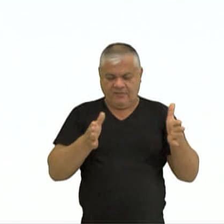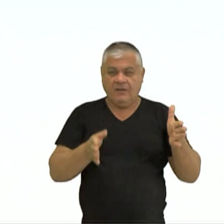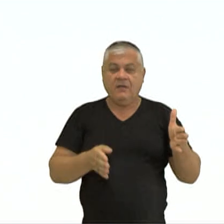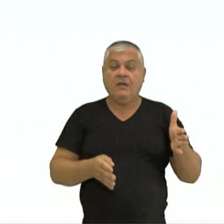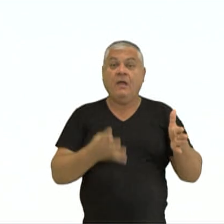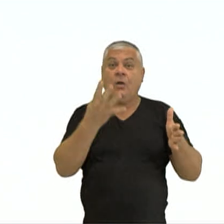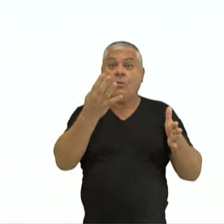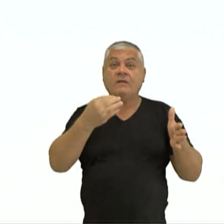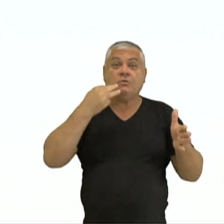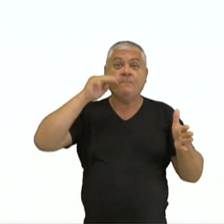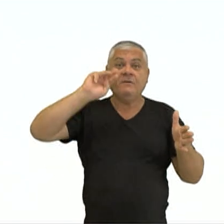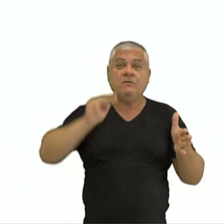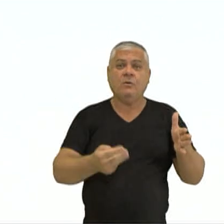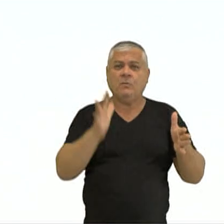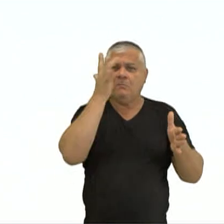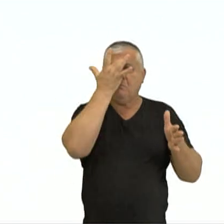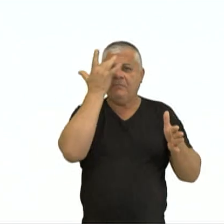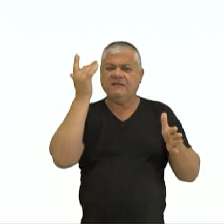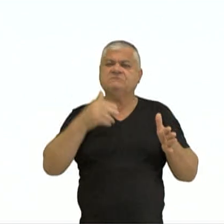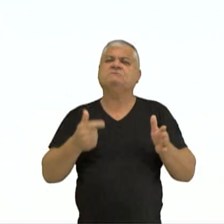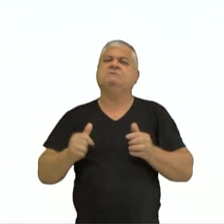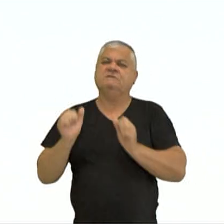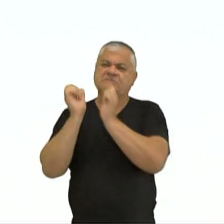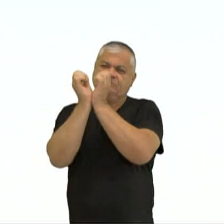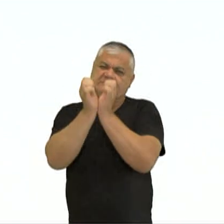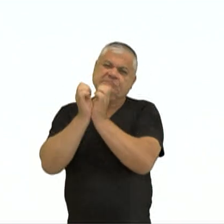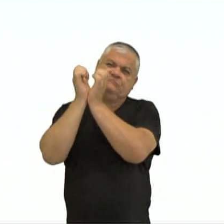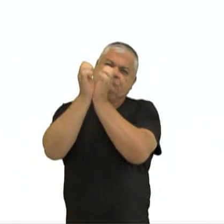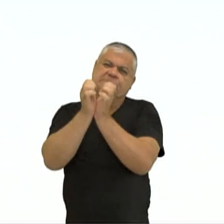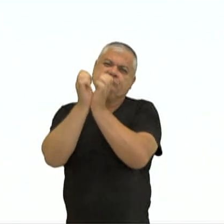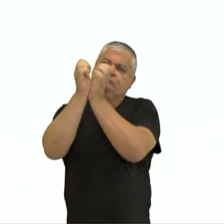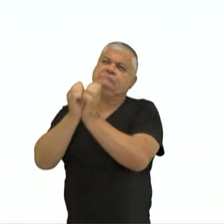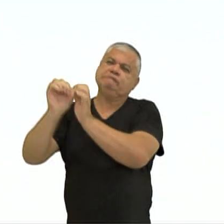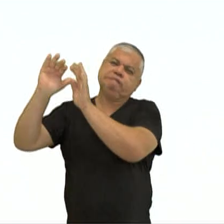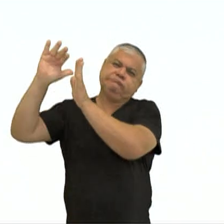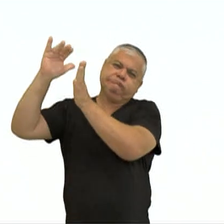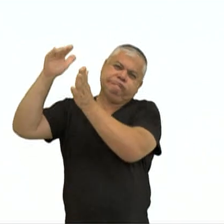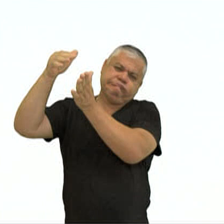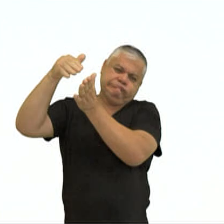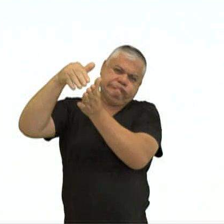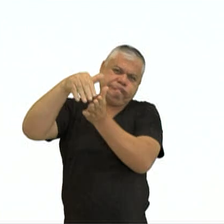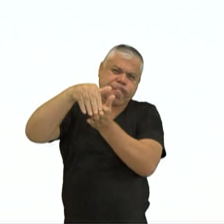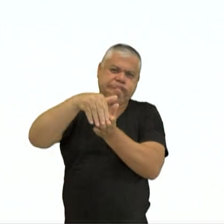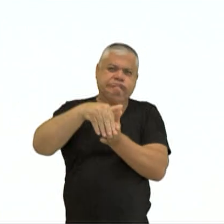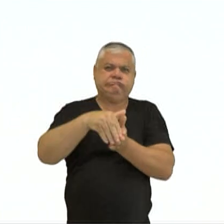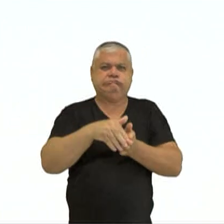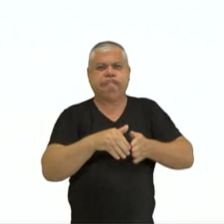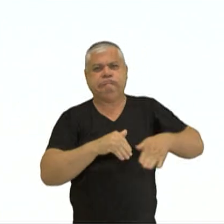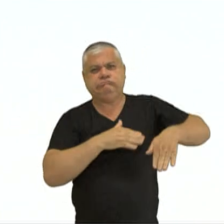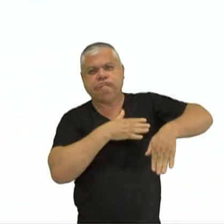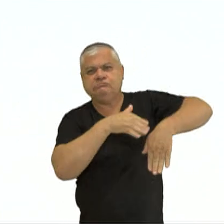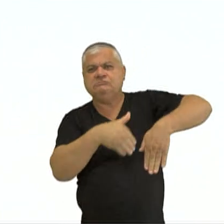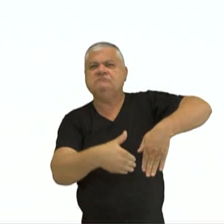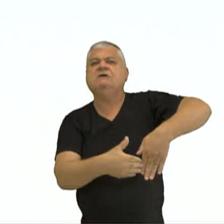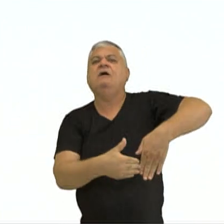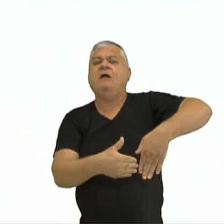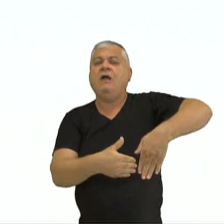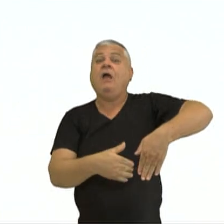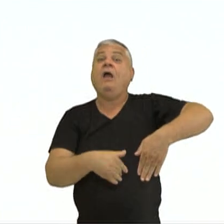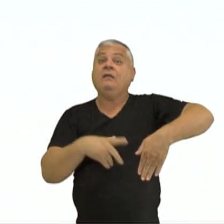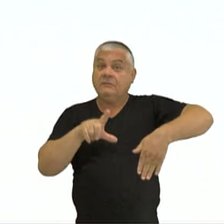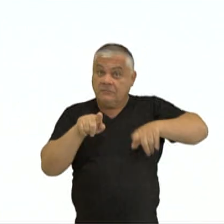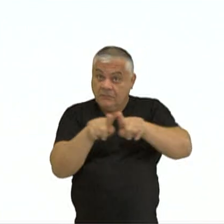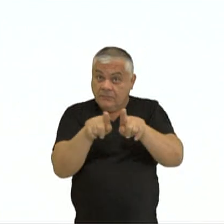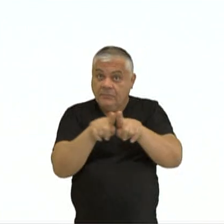de pessoas foram trazidos, escravizados do continente africano para o território brasileiro. Também